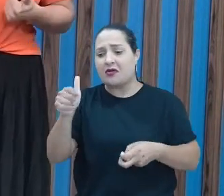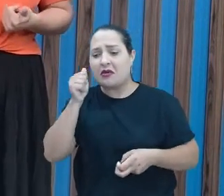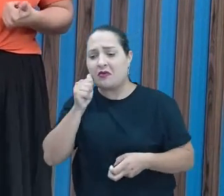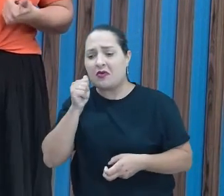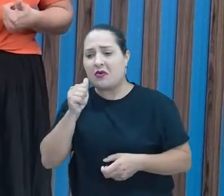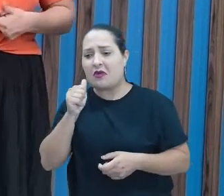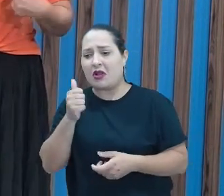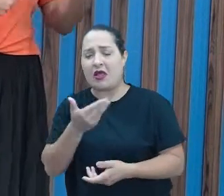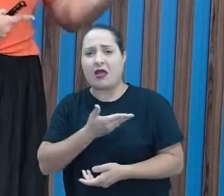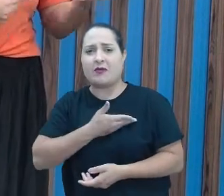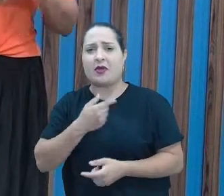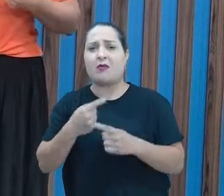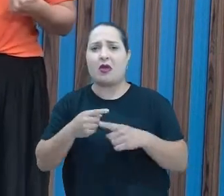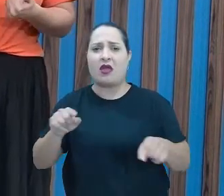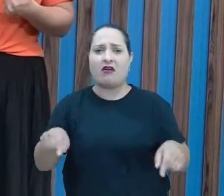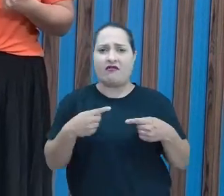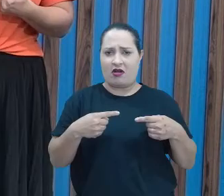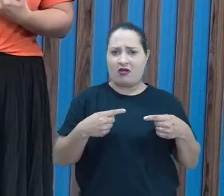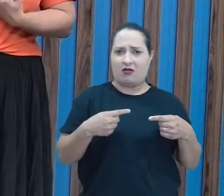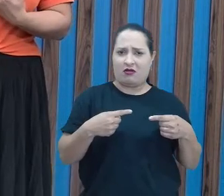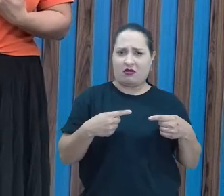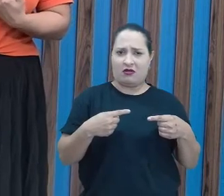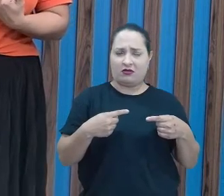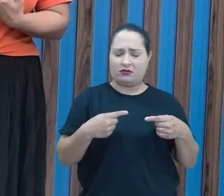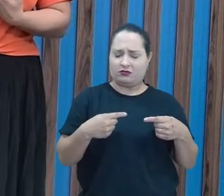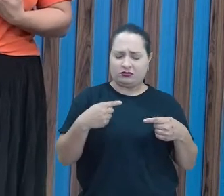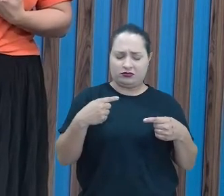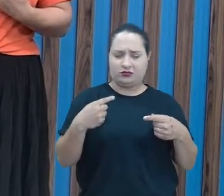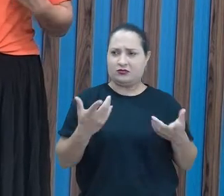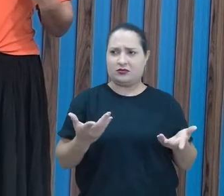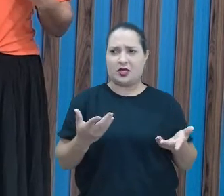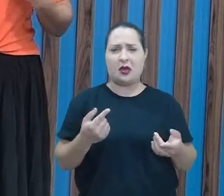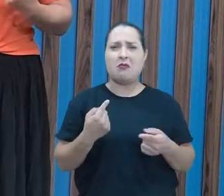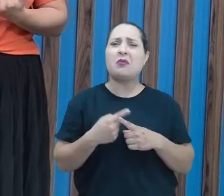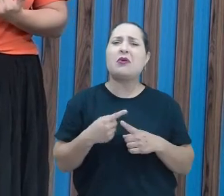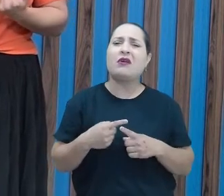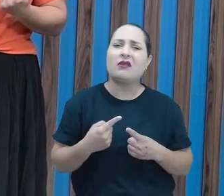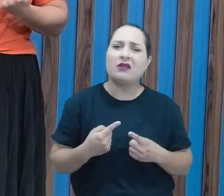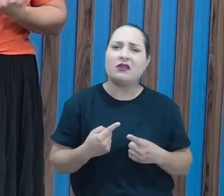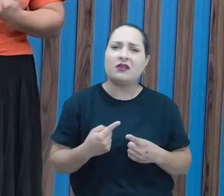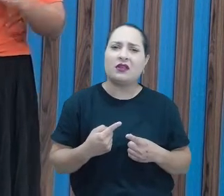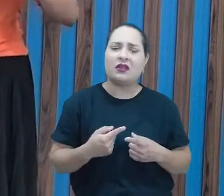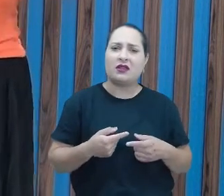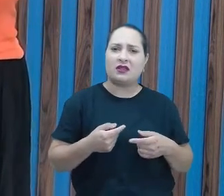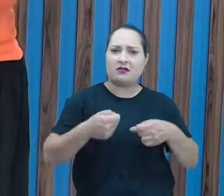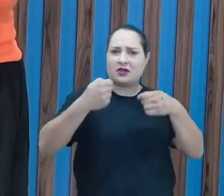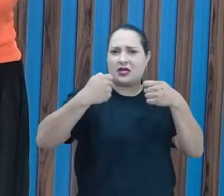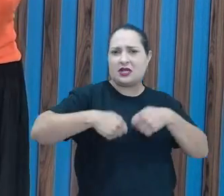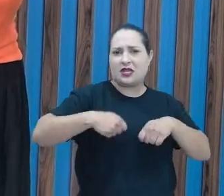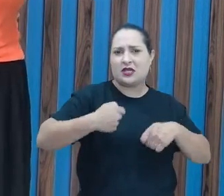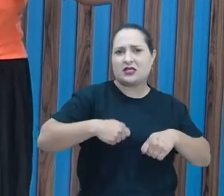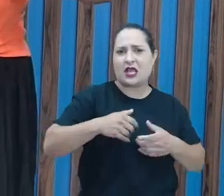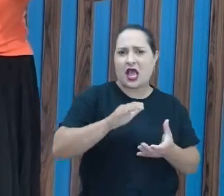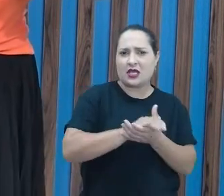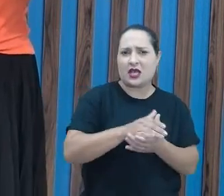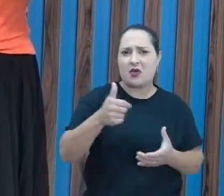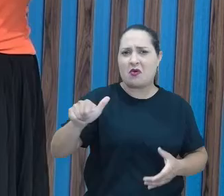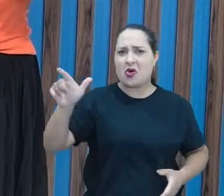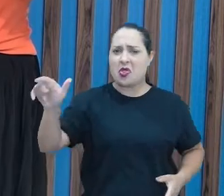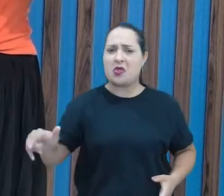como uma rival. Rival por quê? Por causa da necessidade de se casar com um homem provedor.